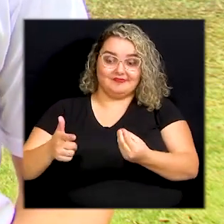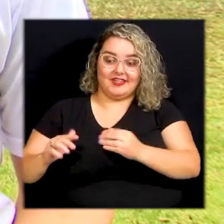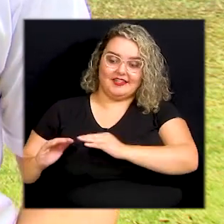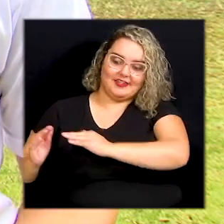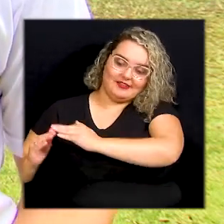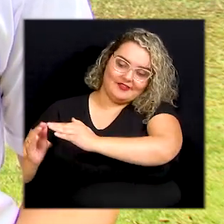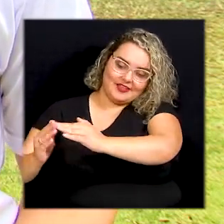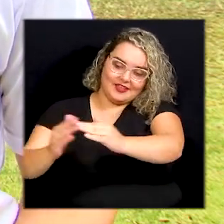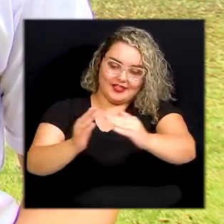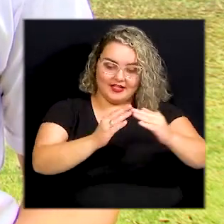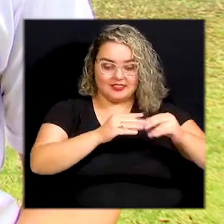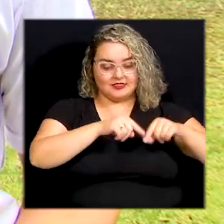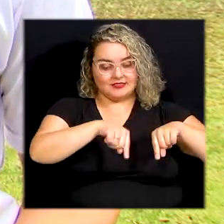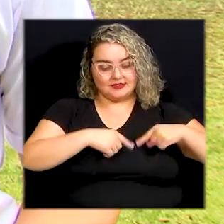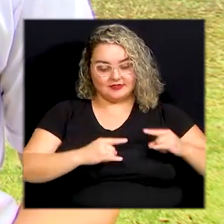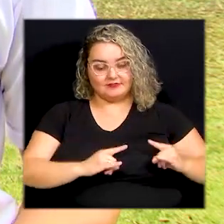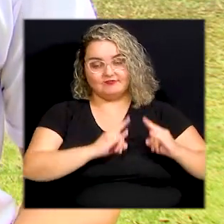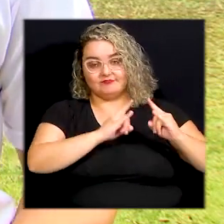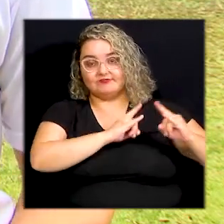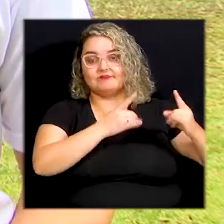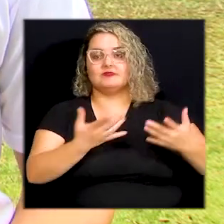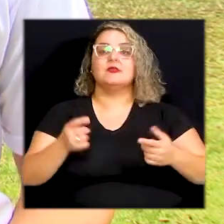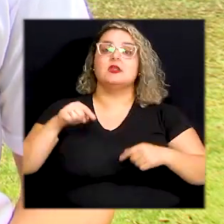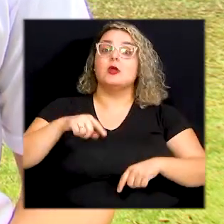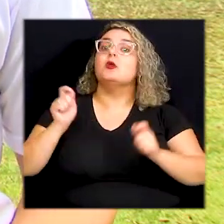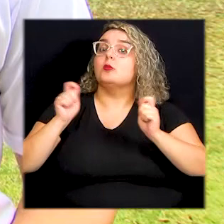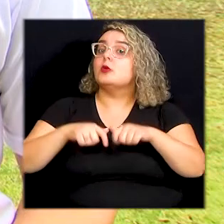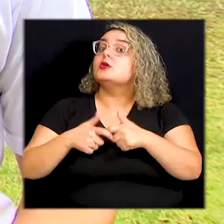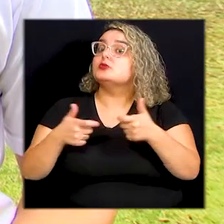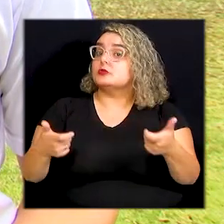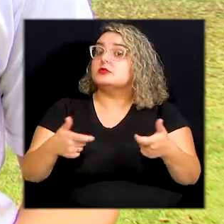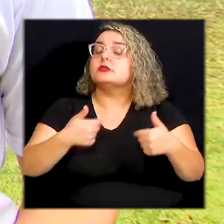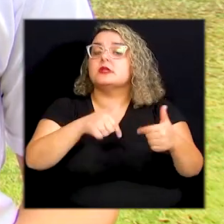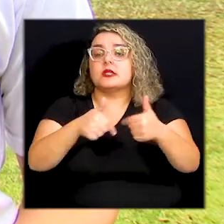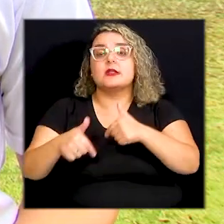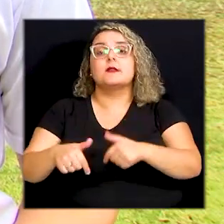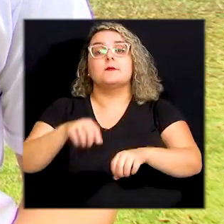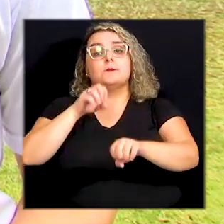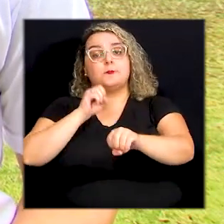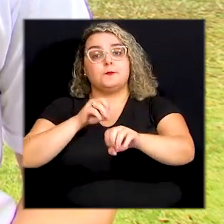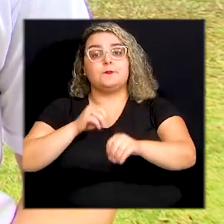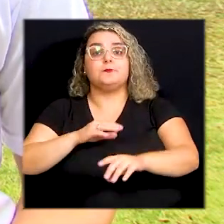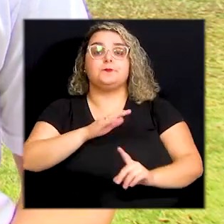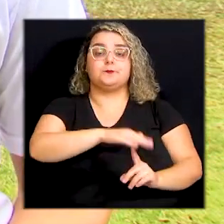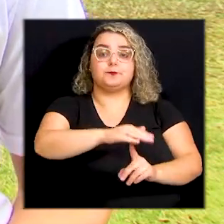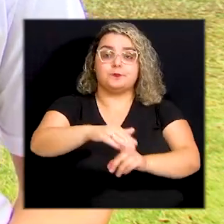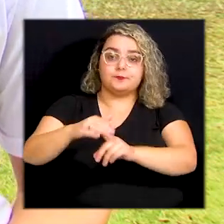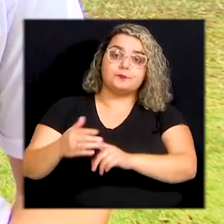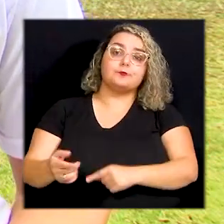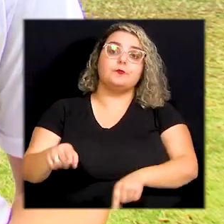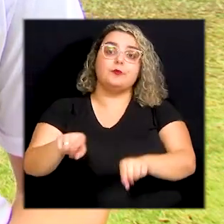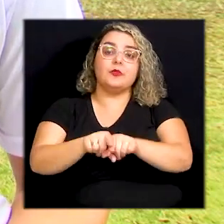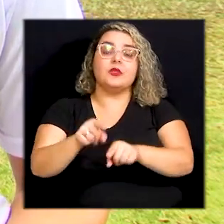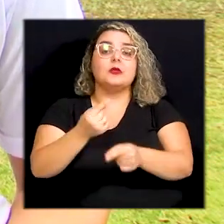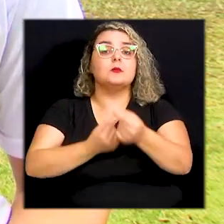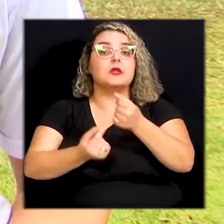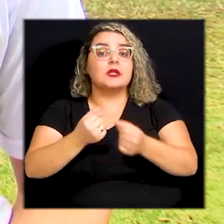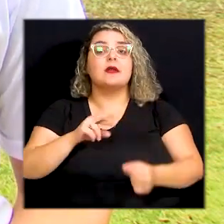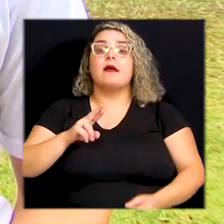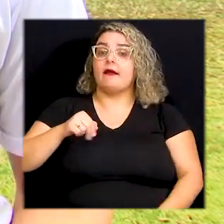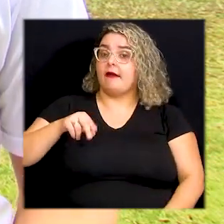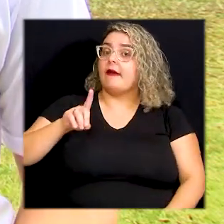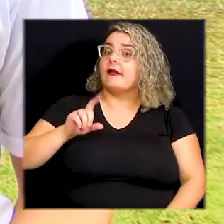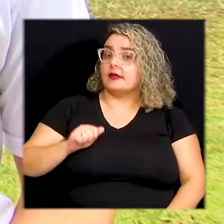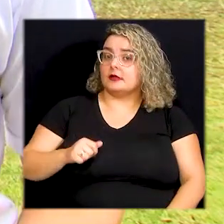a várias residências, condomínios. Então aqui tem um potencial muito grande de trabalhar a educação ambiental, né, e também geração de